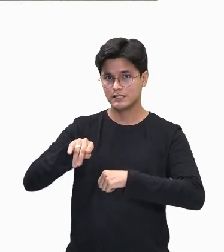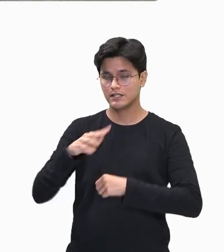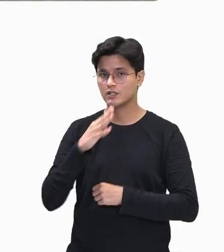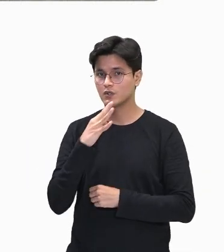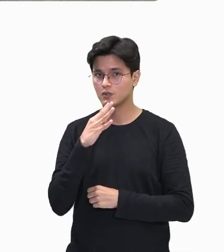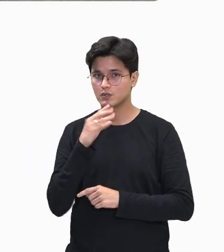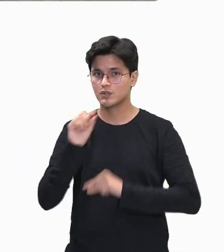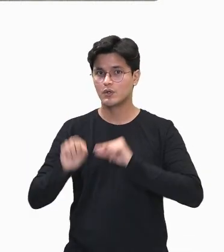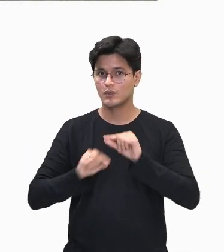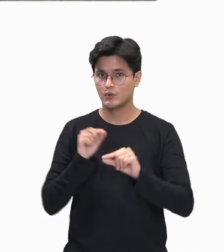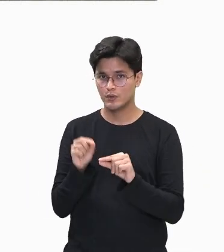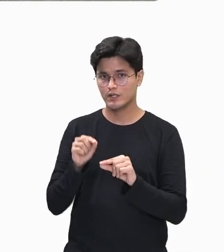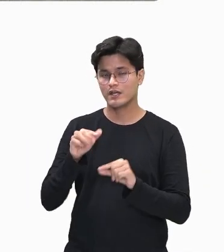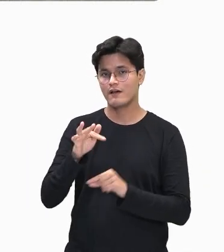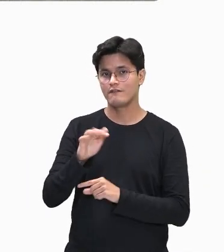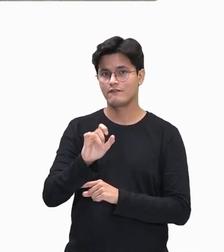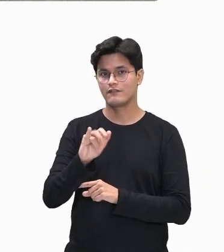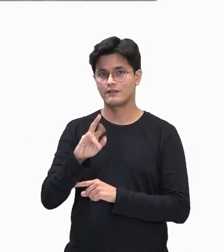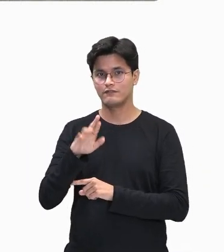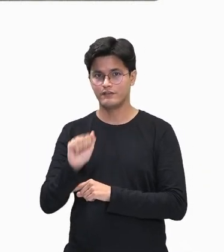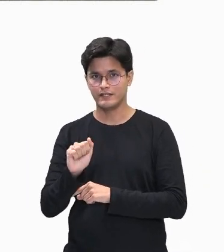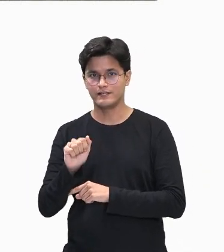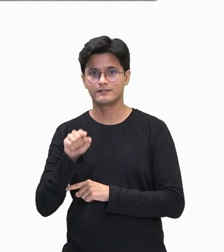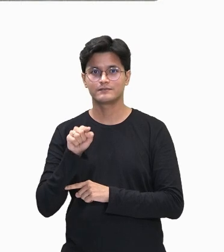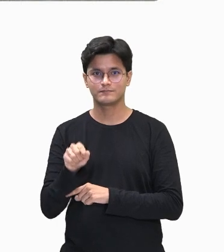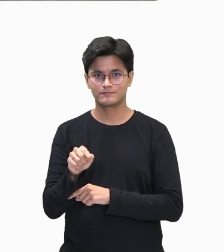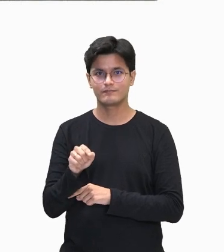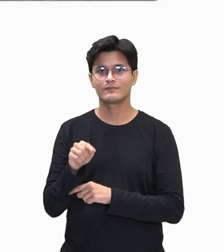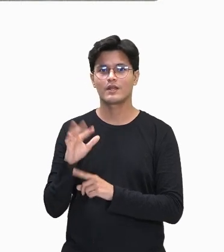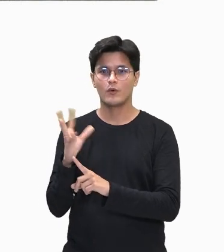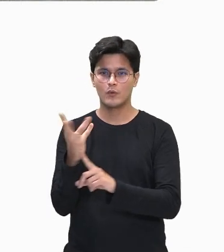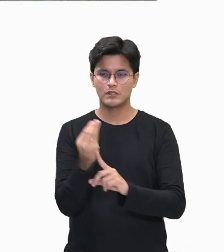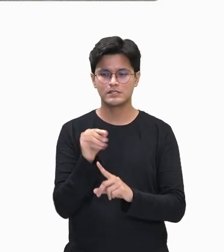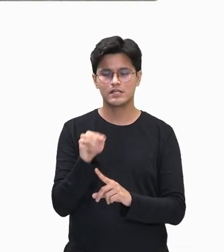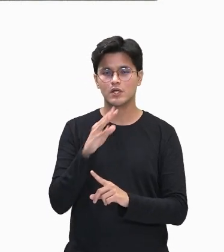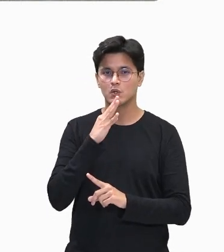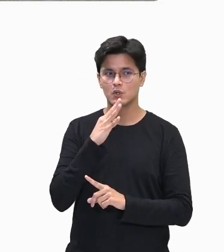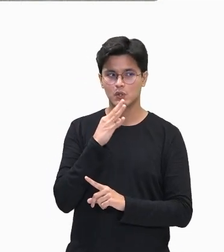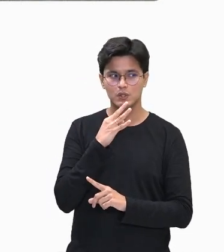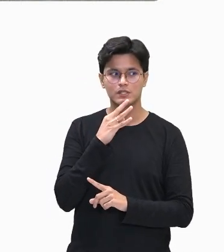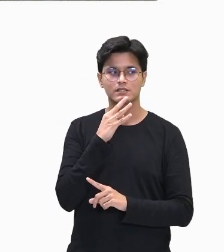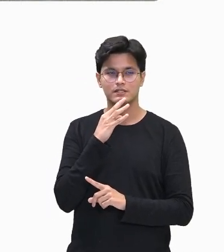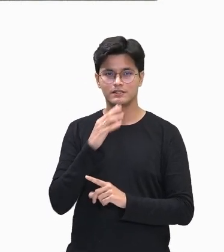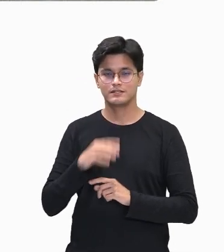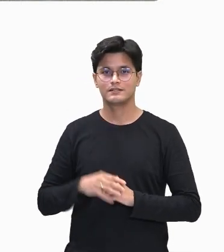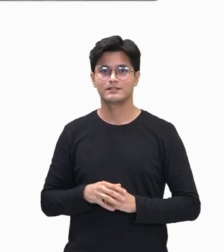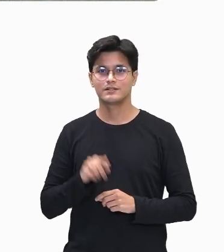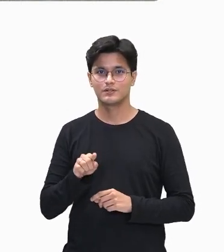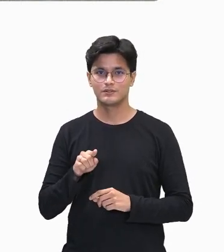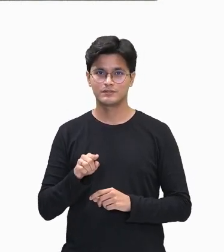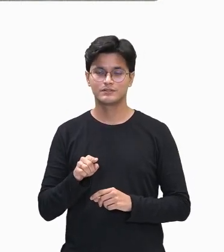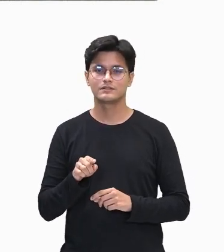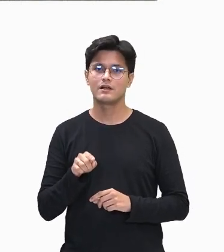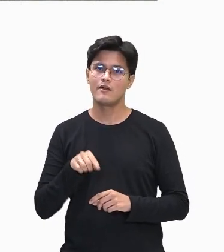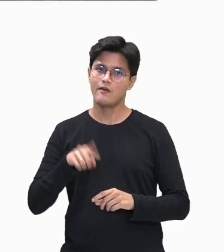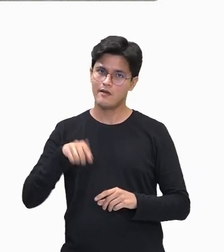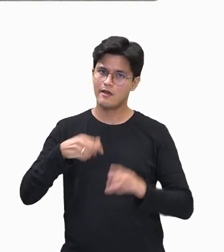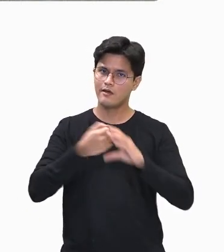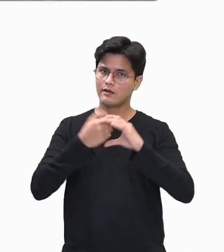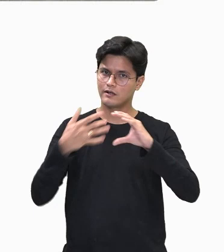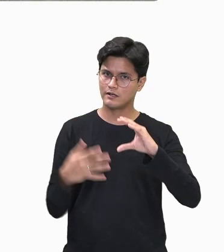a feira de Caruaru, né, conhecer o artesanato, né, que é característico